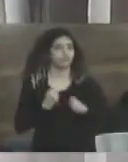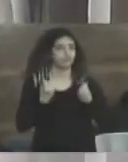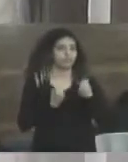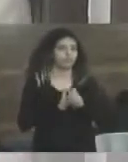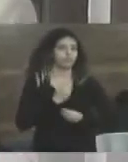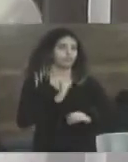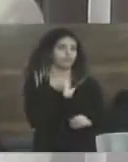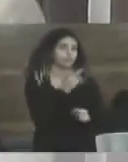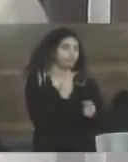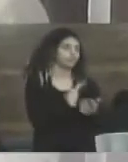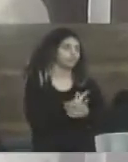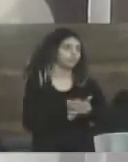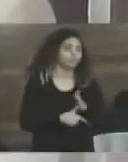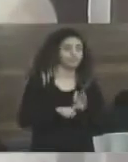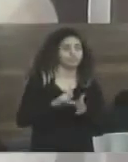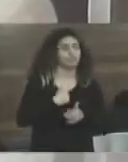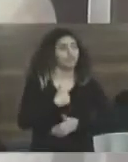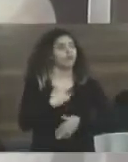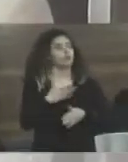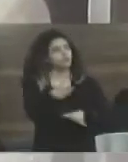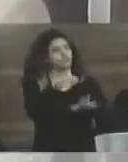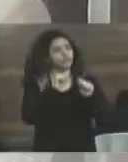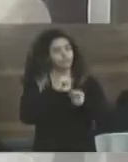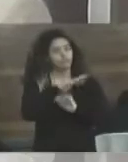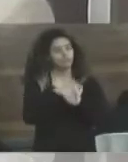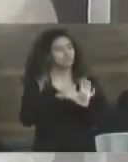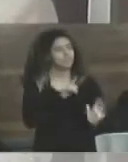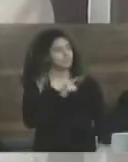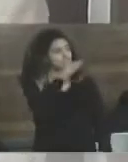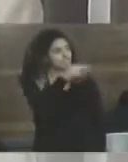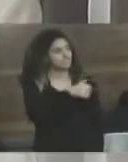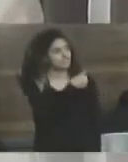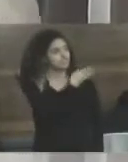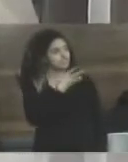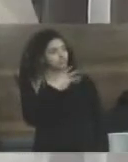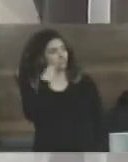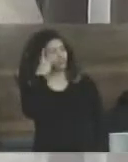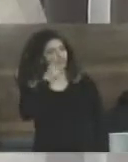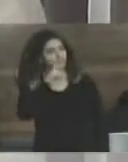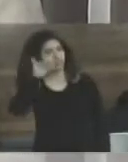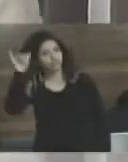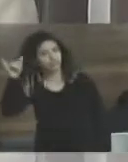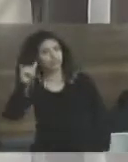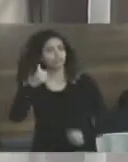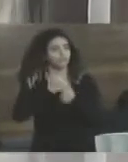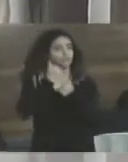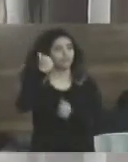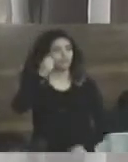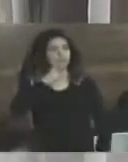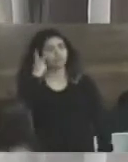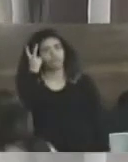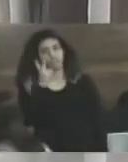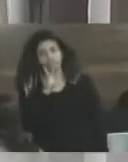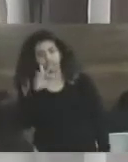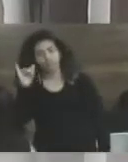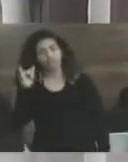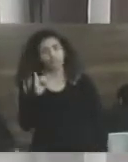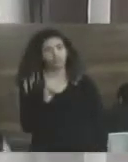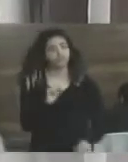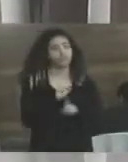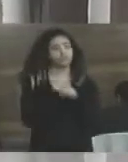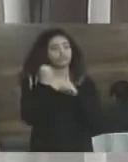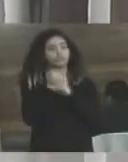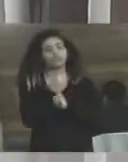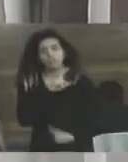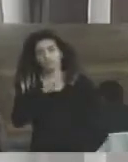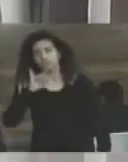Brasfel. Então eu clamo a todos, eu tenho certeza que os 14 vereadores vão estar lá, a assessoria dos vereadores vão estar lá, a Sociedade de Angra dos